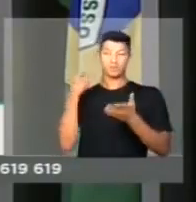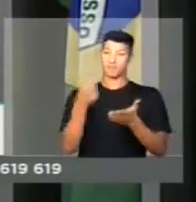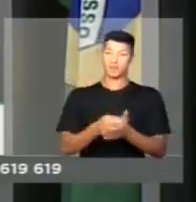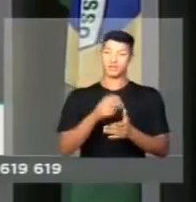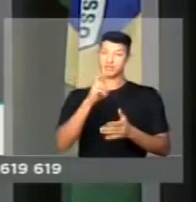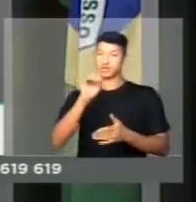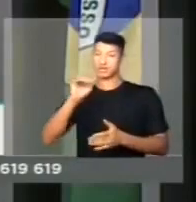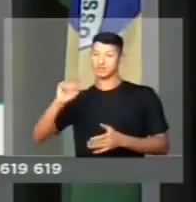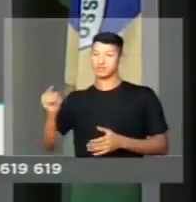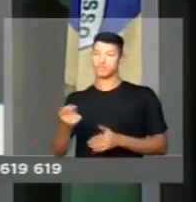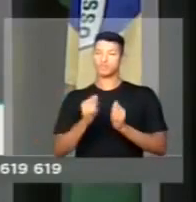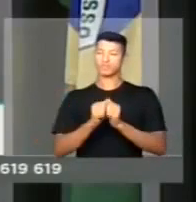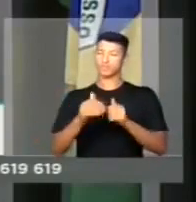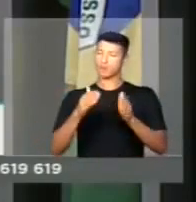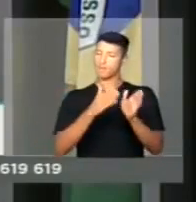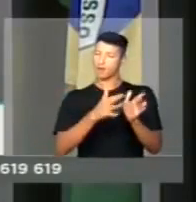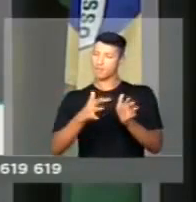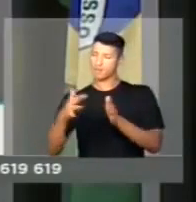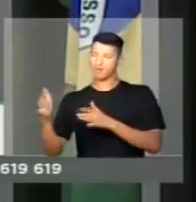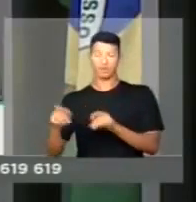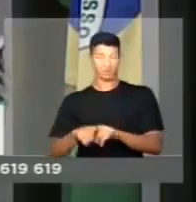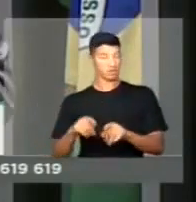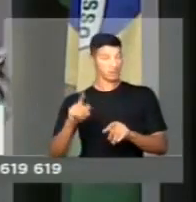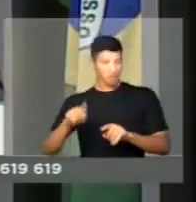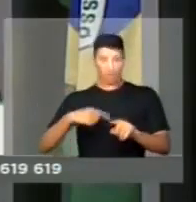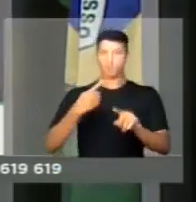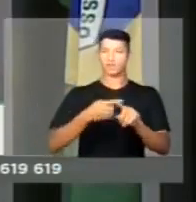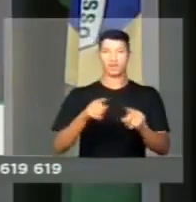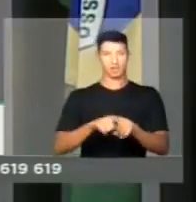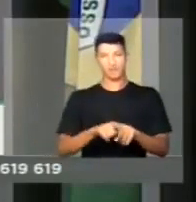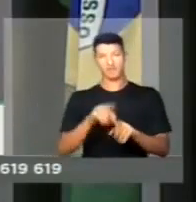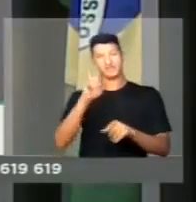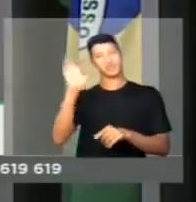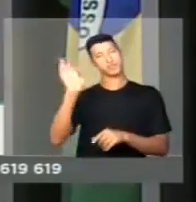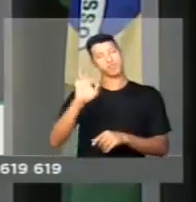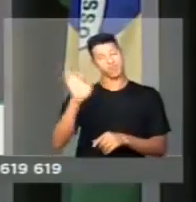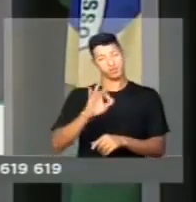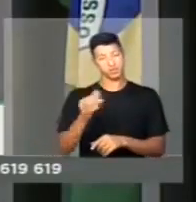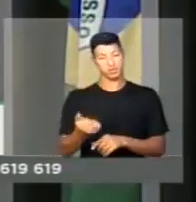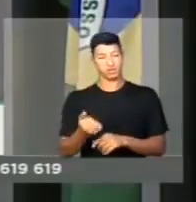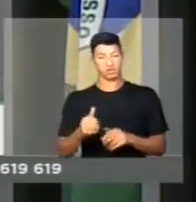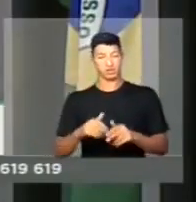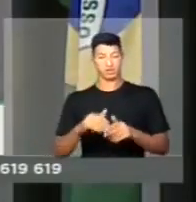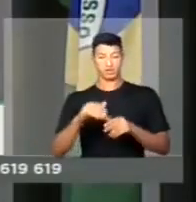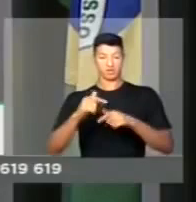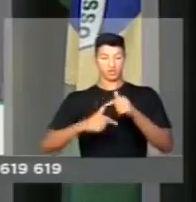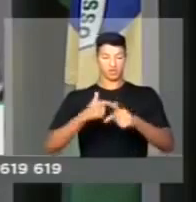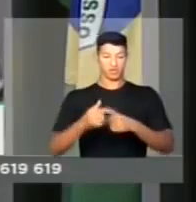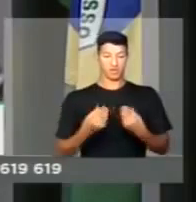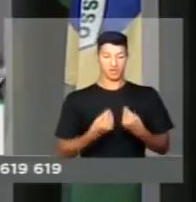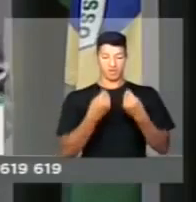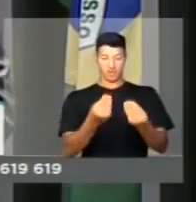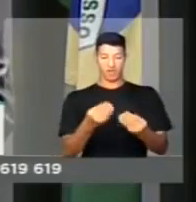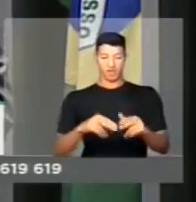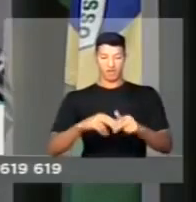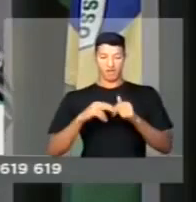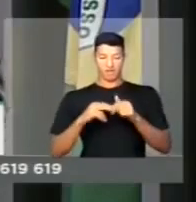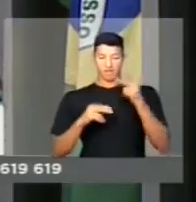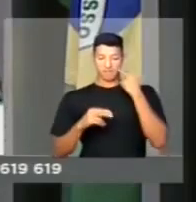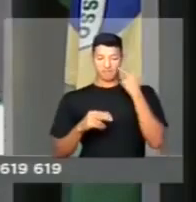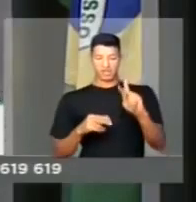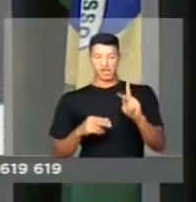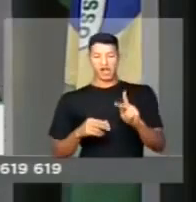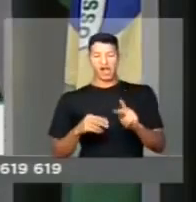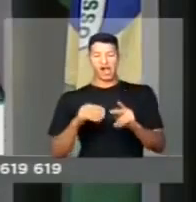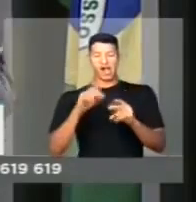esses 500 mil com prestação de serviço. Aumentaria 5% o serviço oferecido para